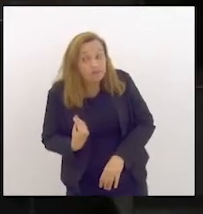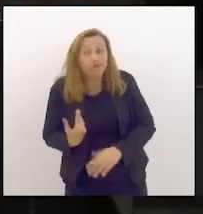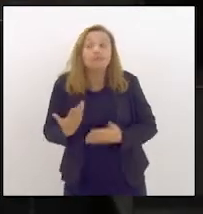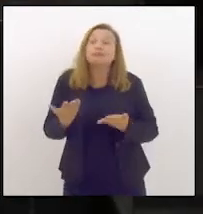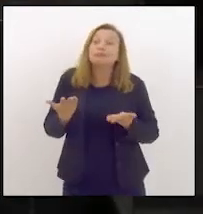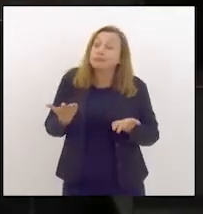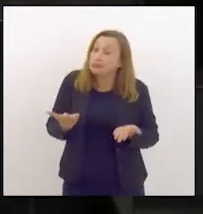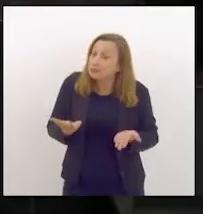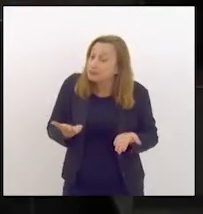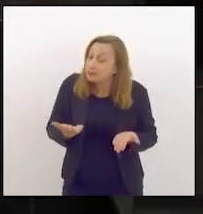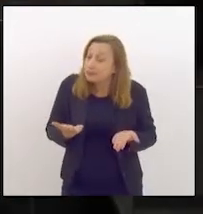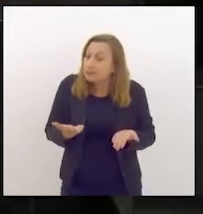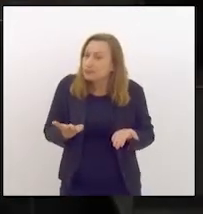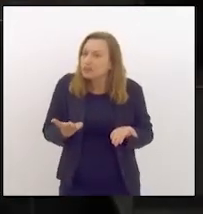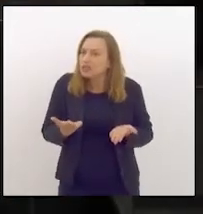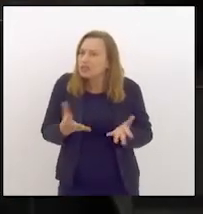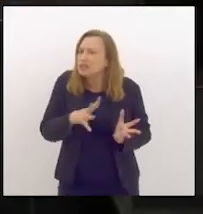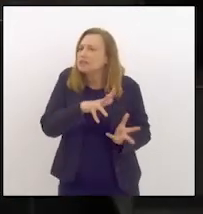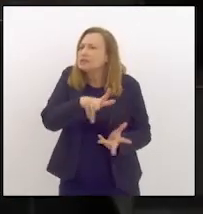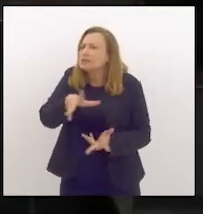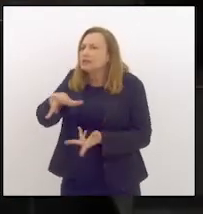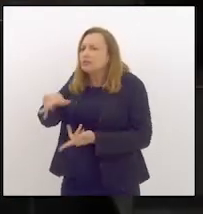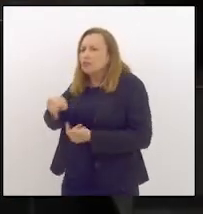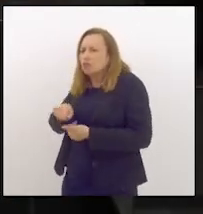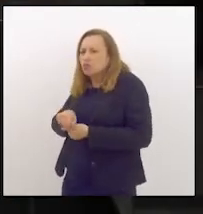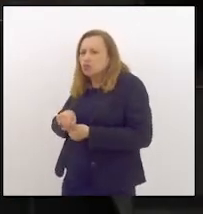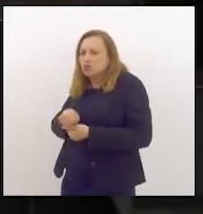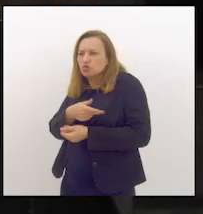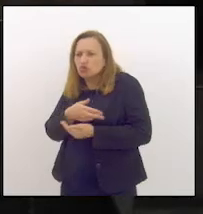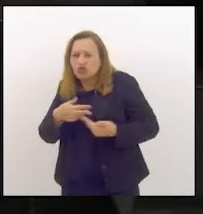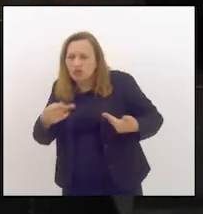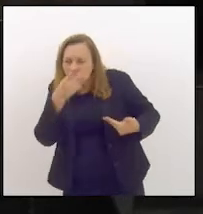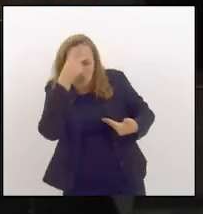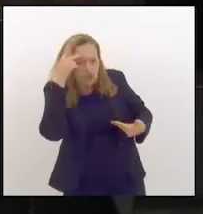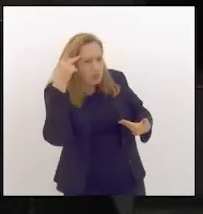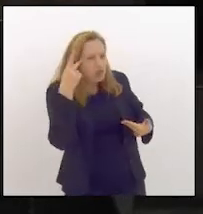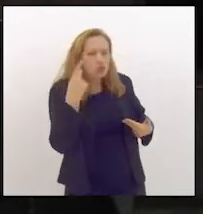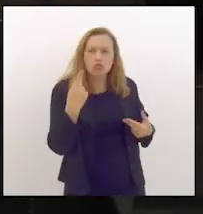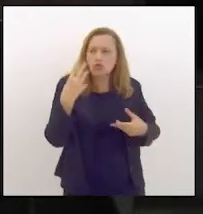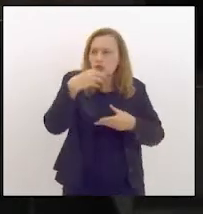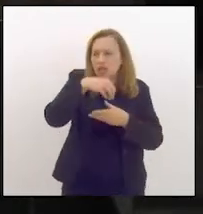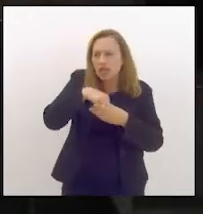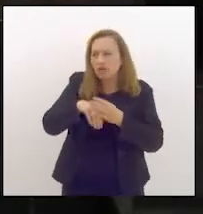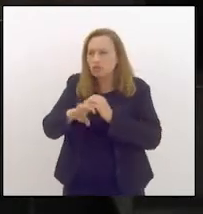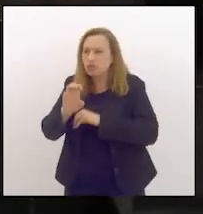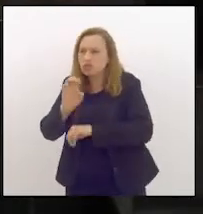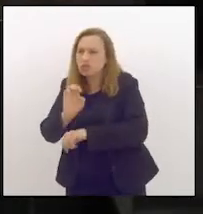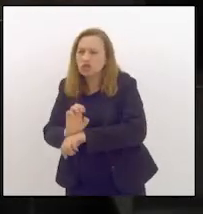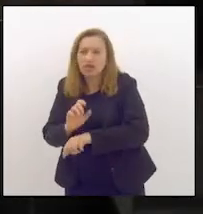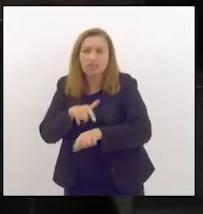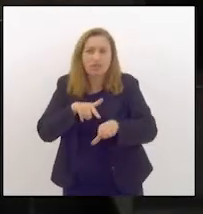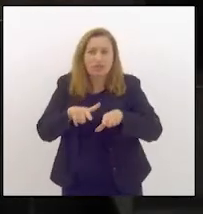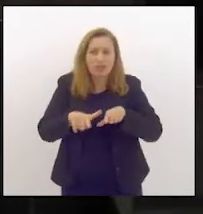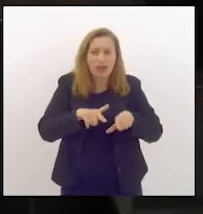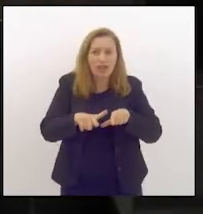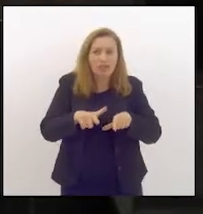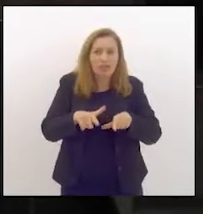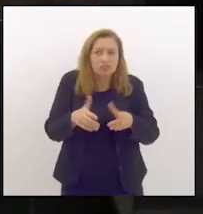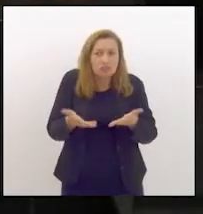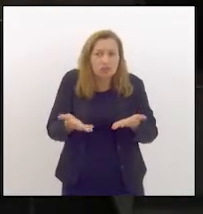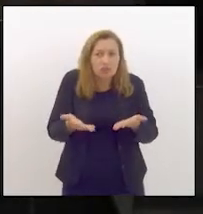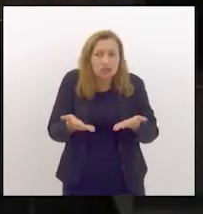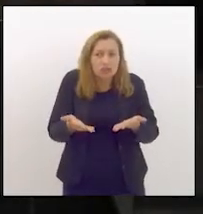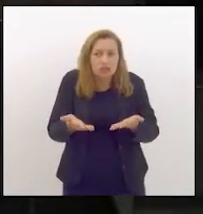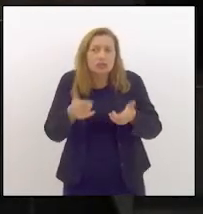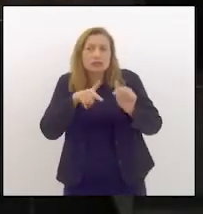com esse mundo de gente que foi colocada no estado a troco